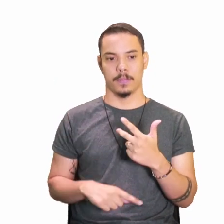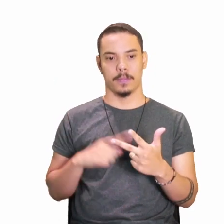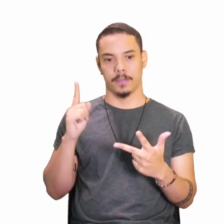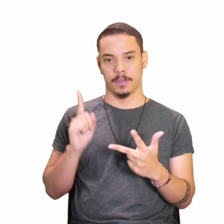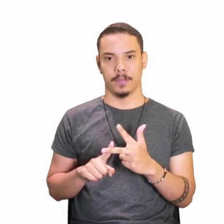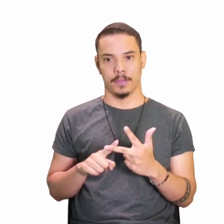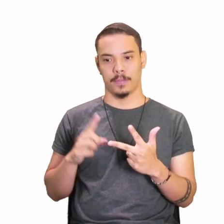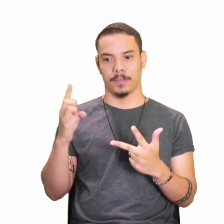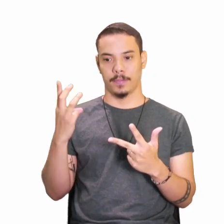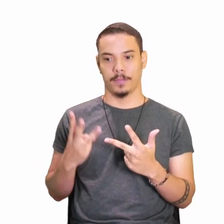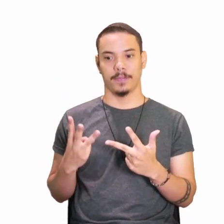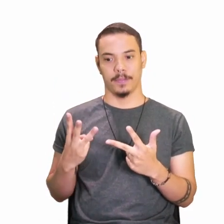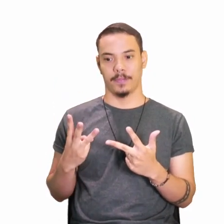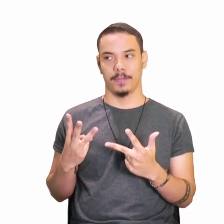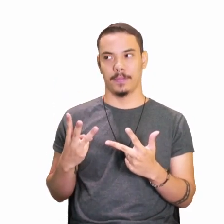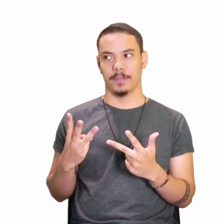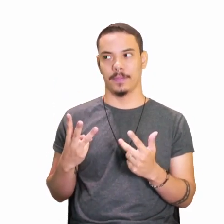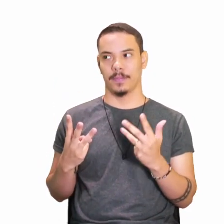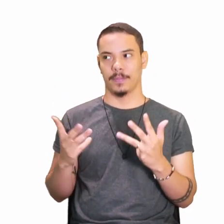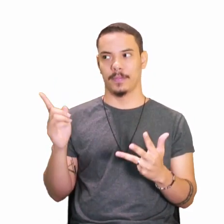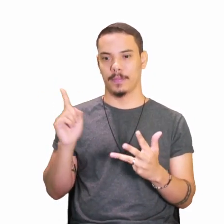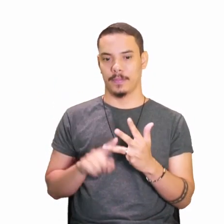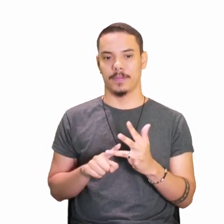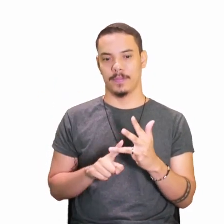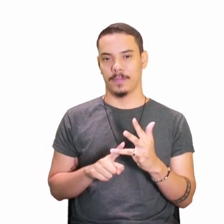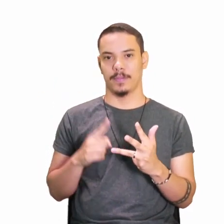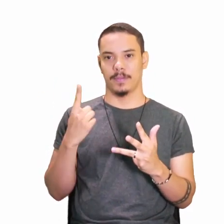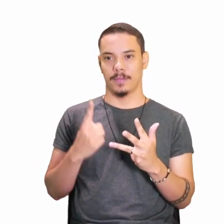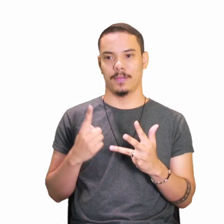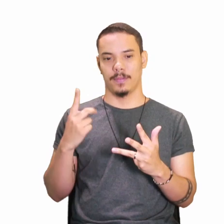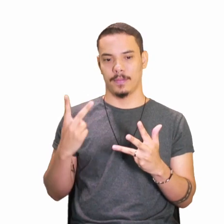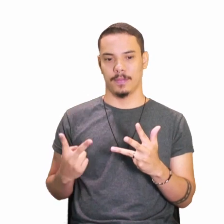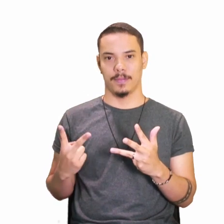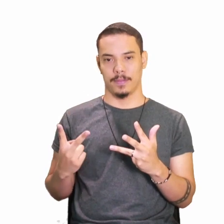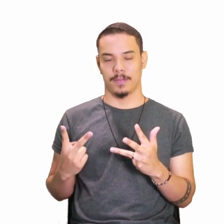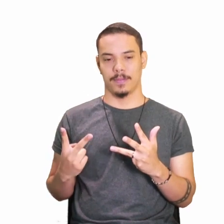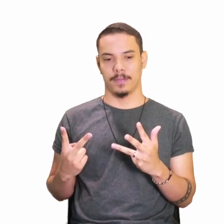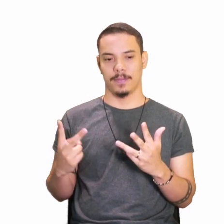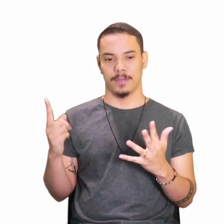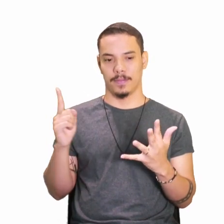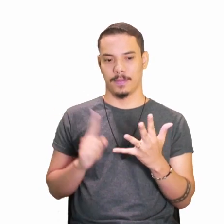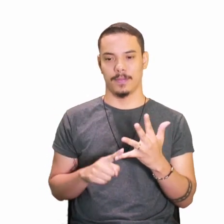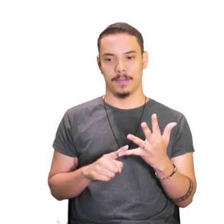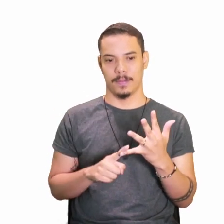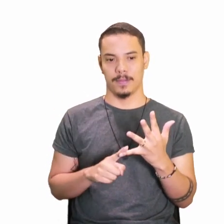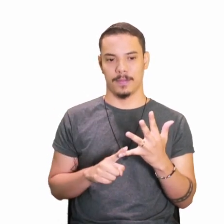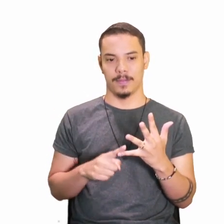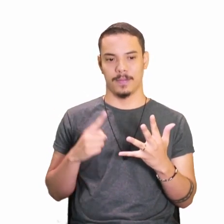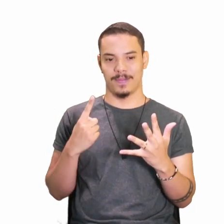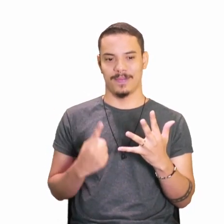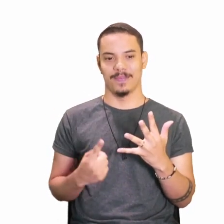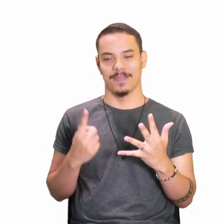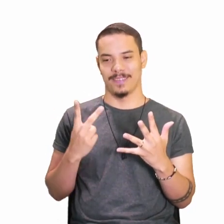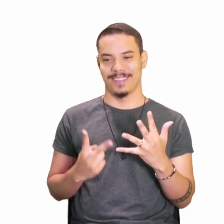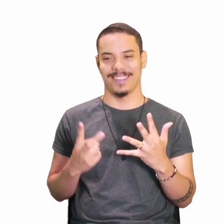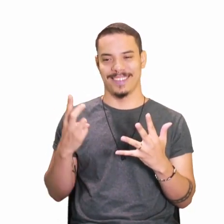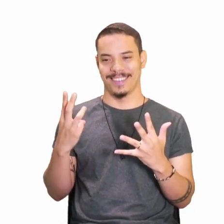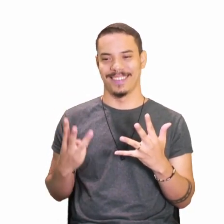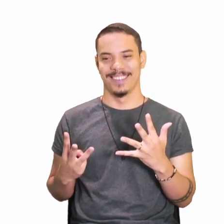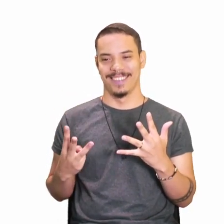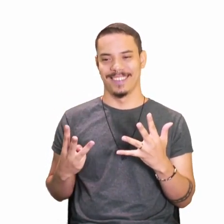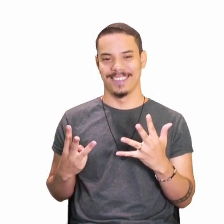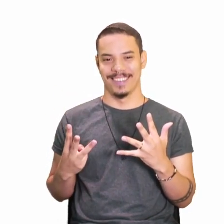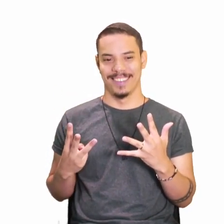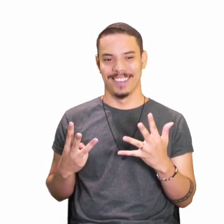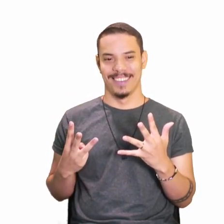se apenas a três de apenas a um e dois e um dois